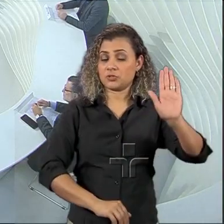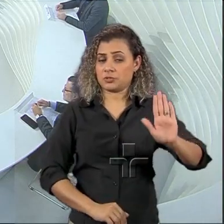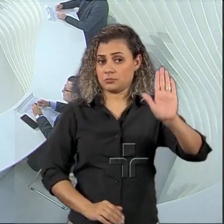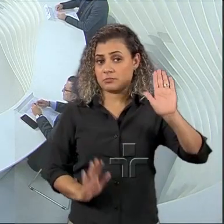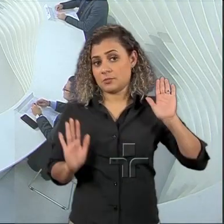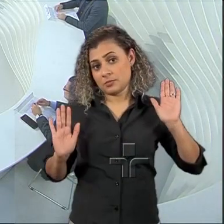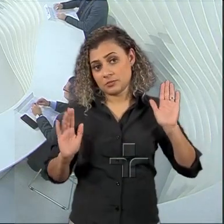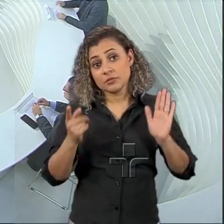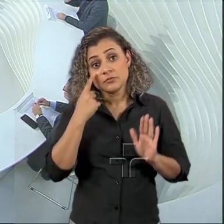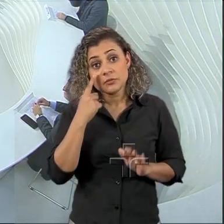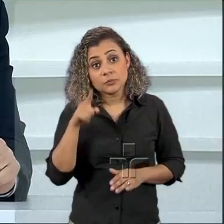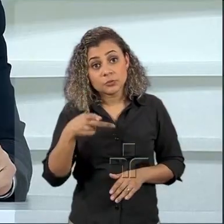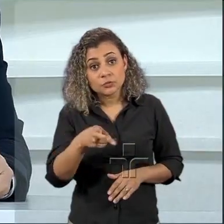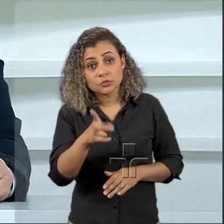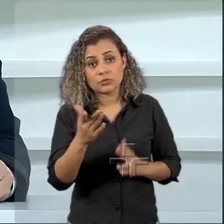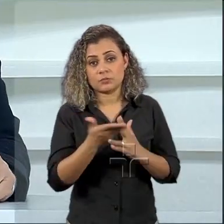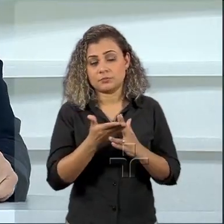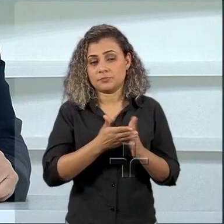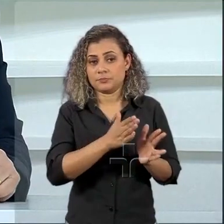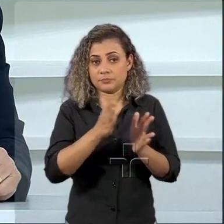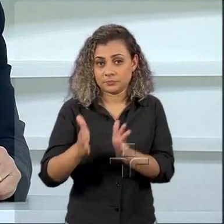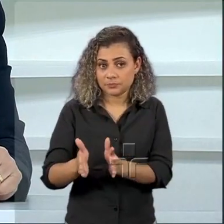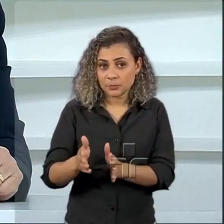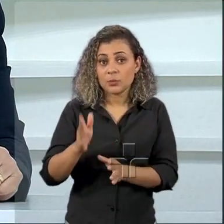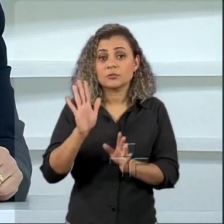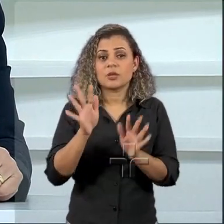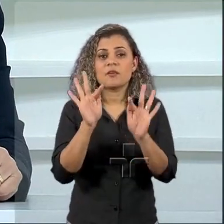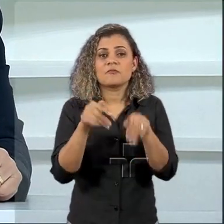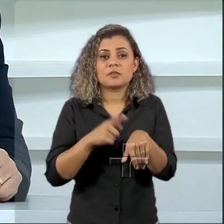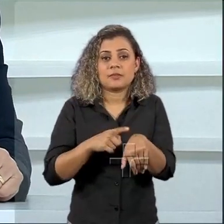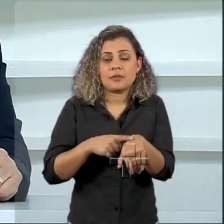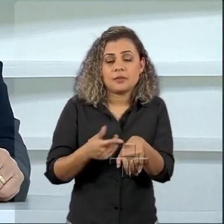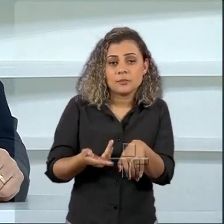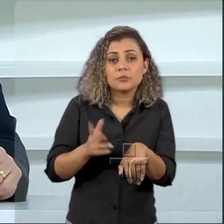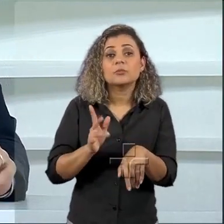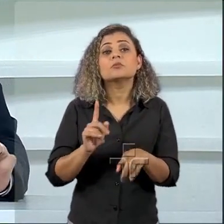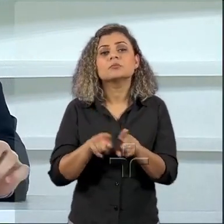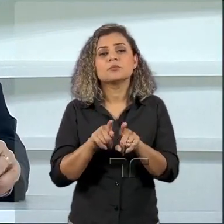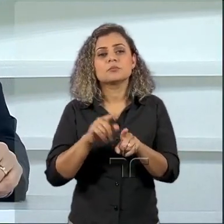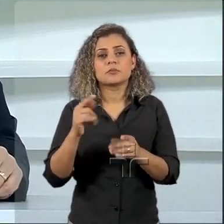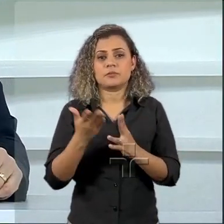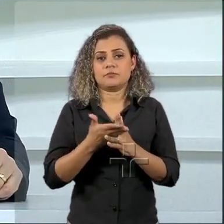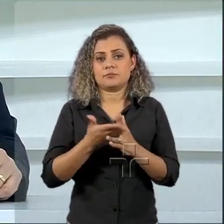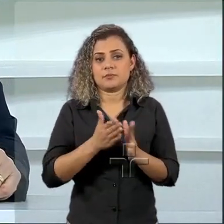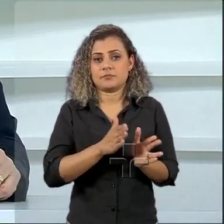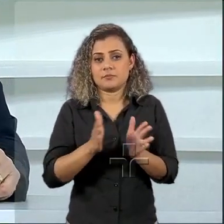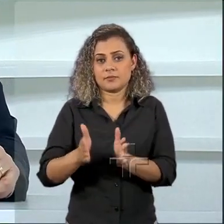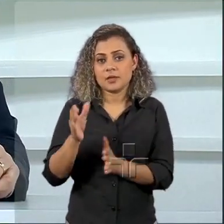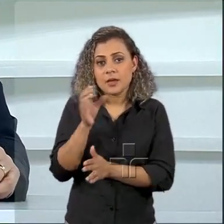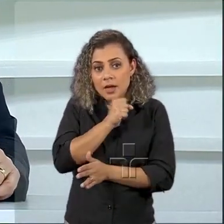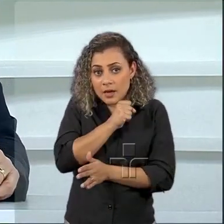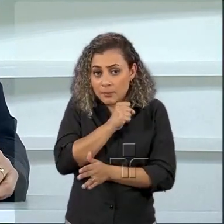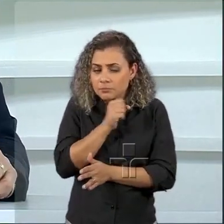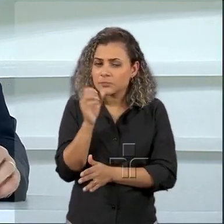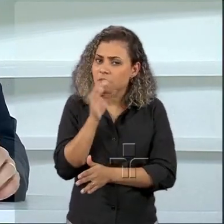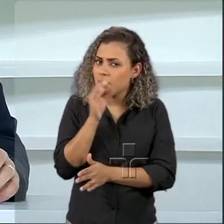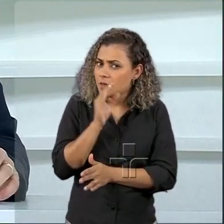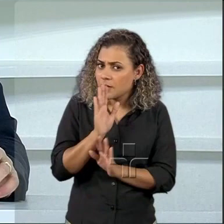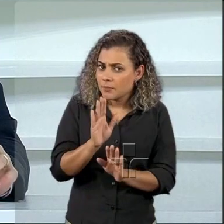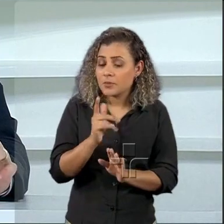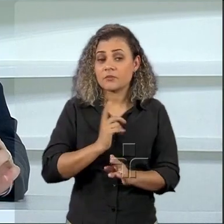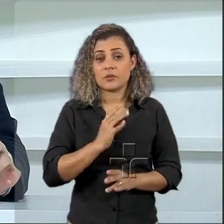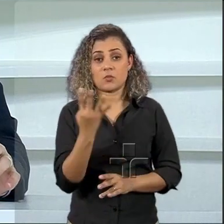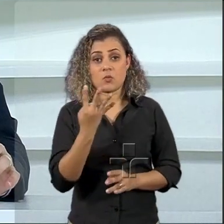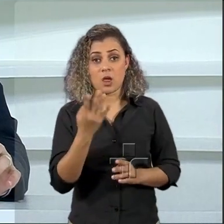Exato. Vamos continuar no próximo bloco, que já terminou aqui o nosso tempo, e a gente vai para um intervalo rapidinho.